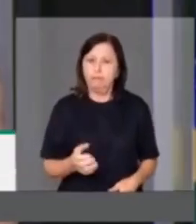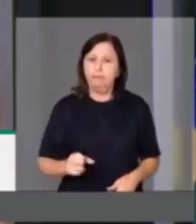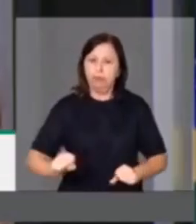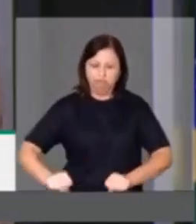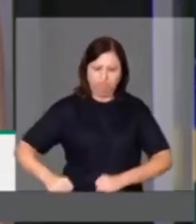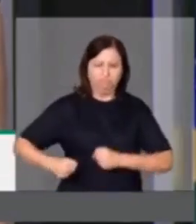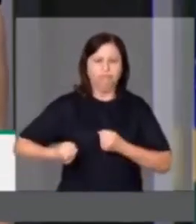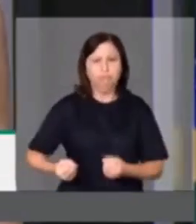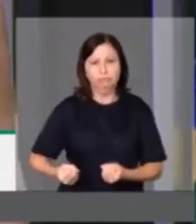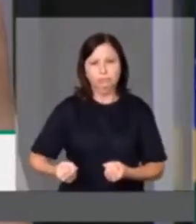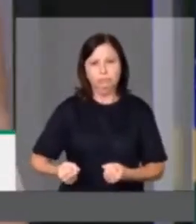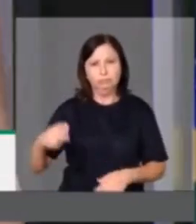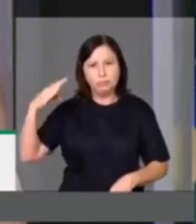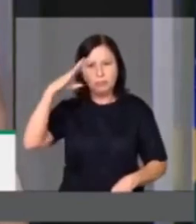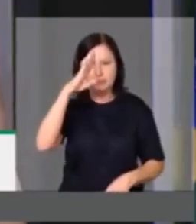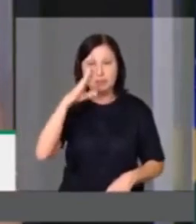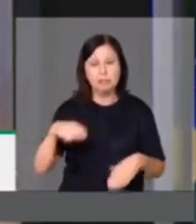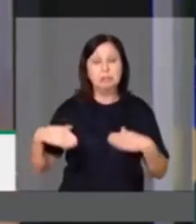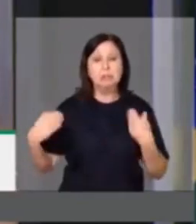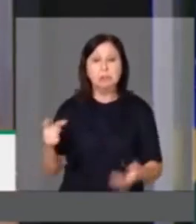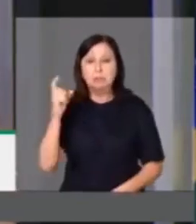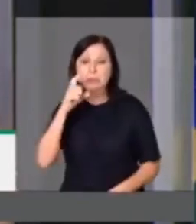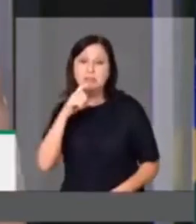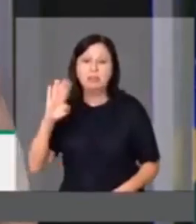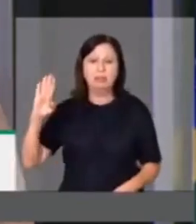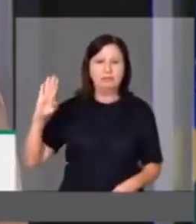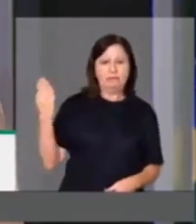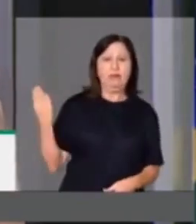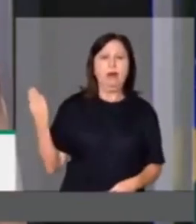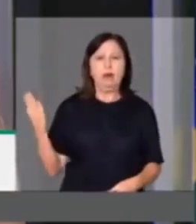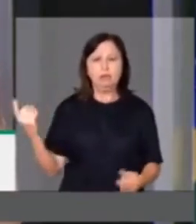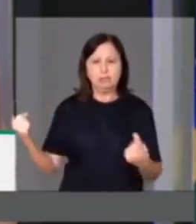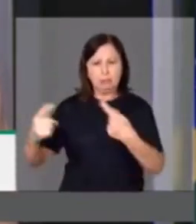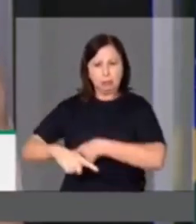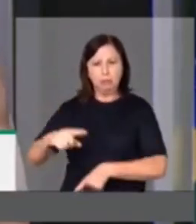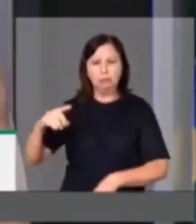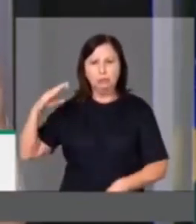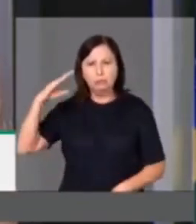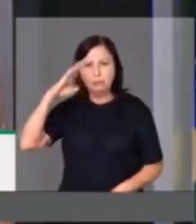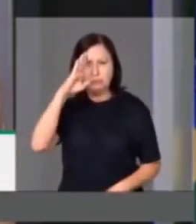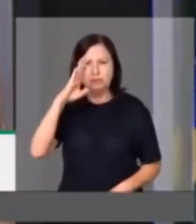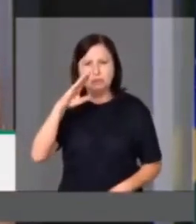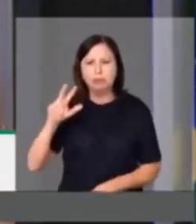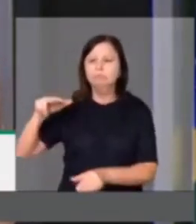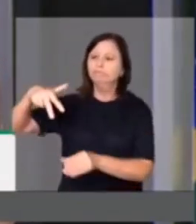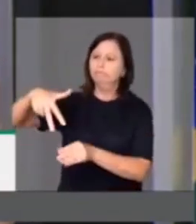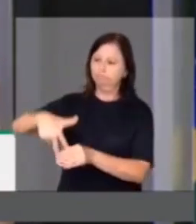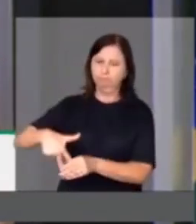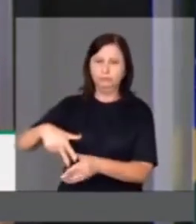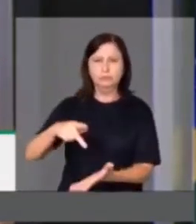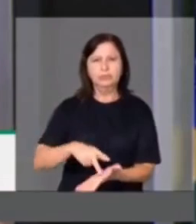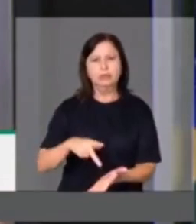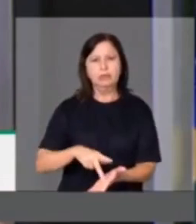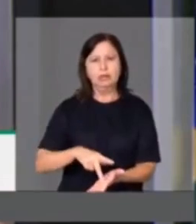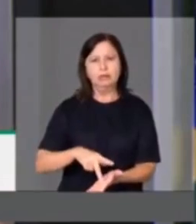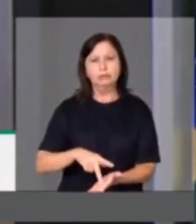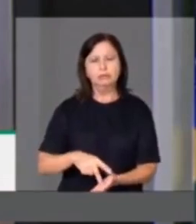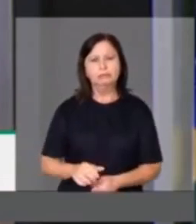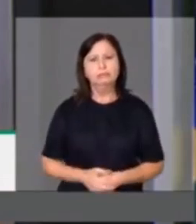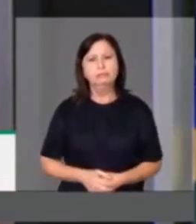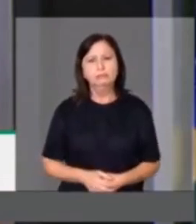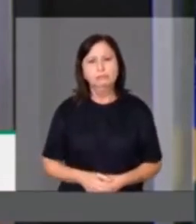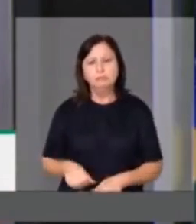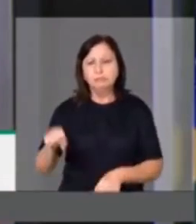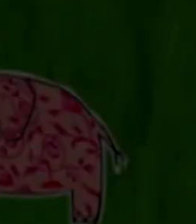vez que alguém da oposição levantar mentiras nessa tribuna, eu virei aqui com as verdades. Ora, quem